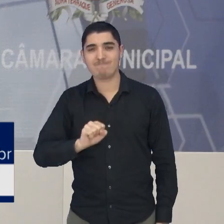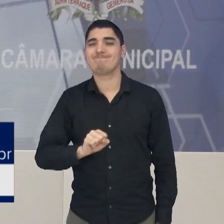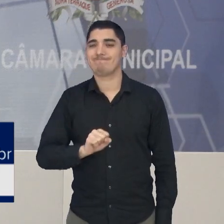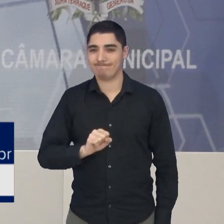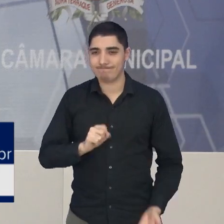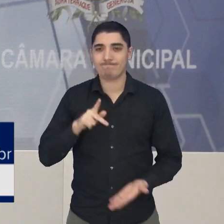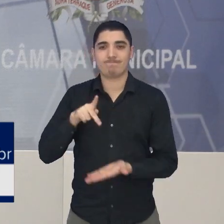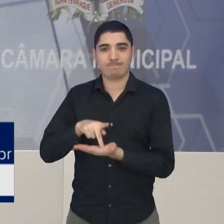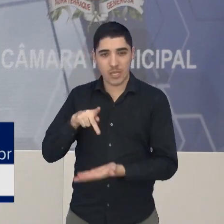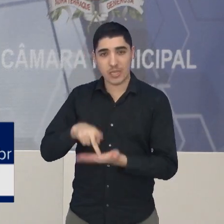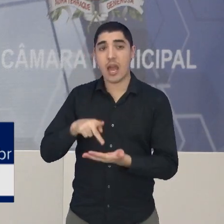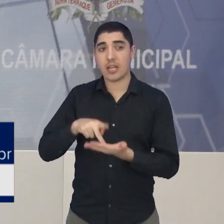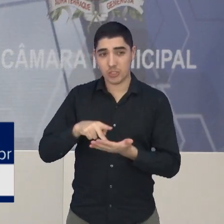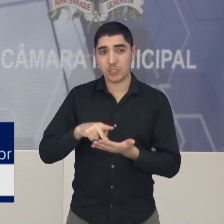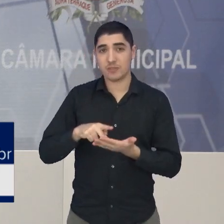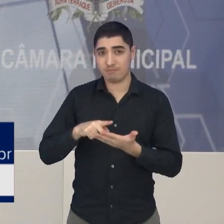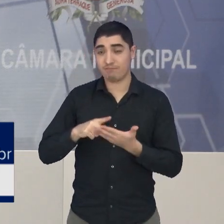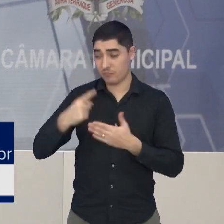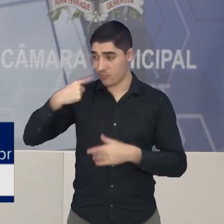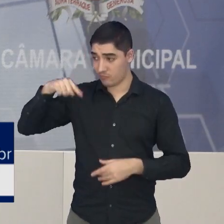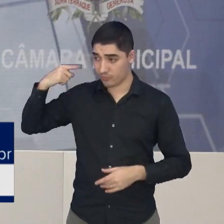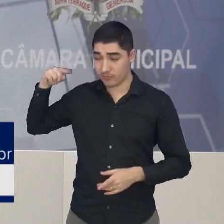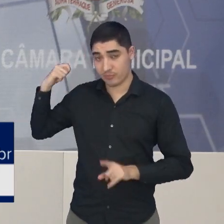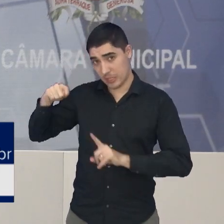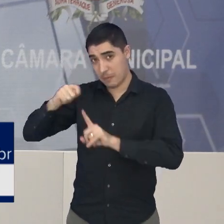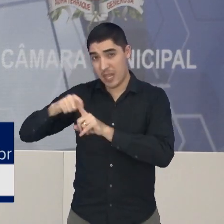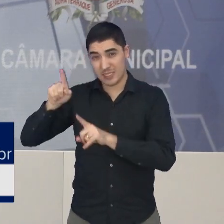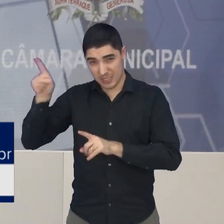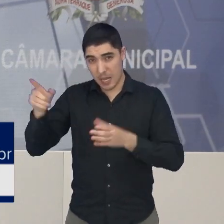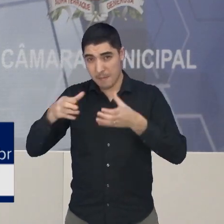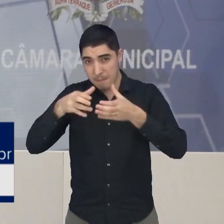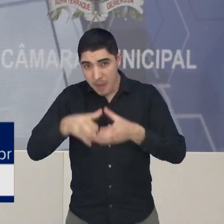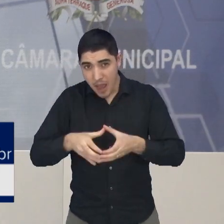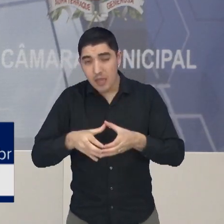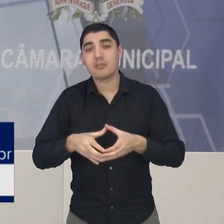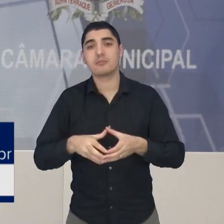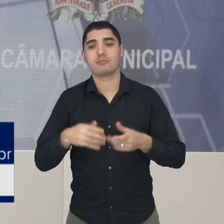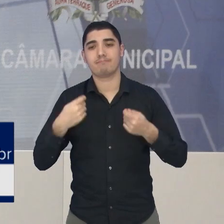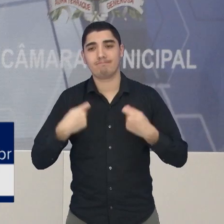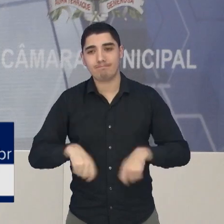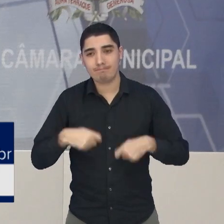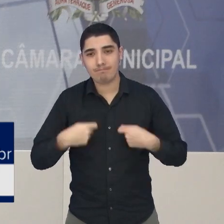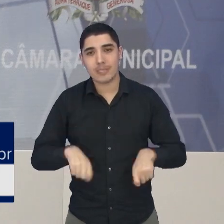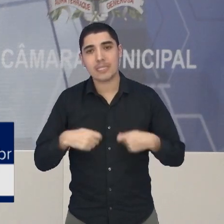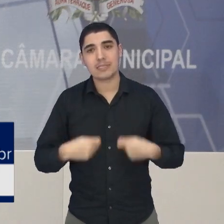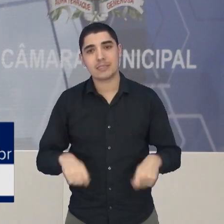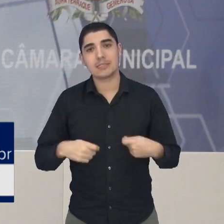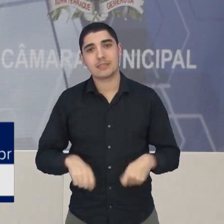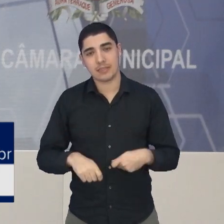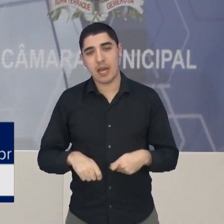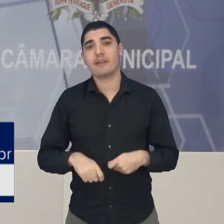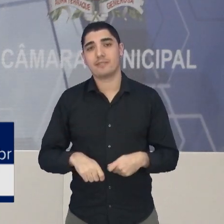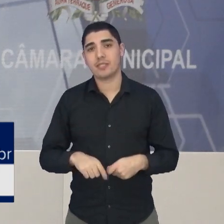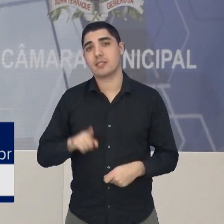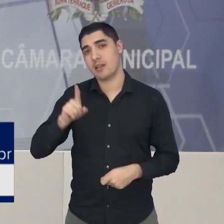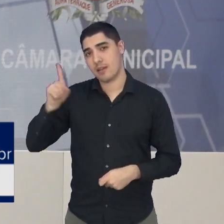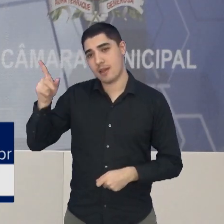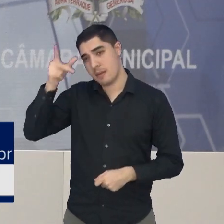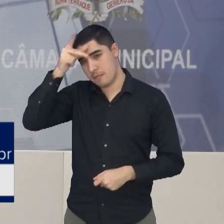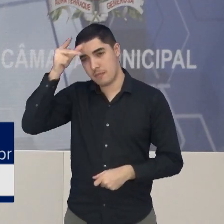últimos meses, o bairro dos Freitas necessitava de uma atenção especial por